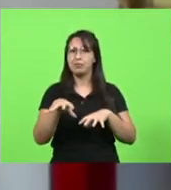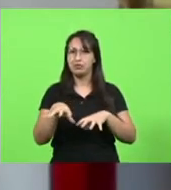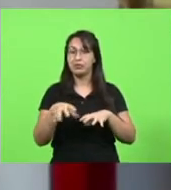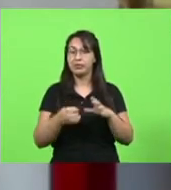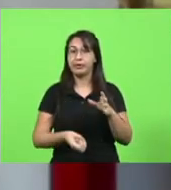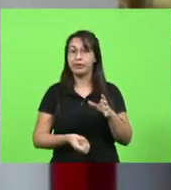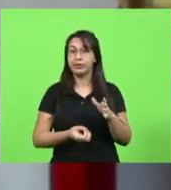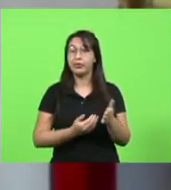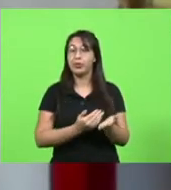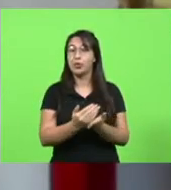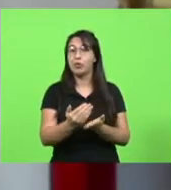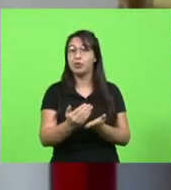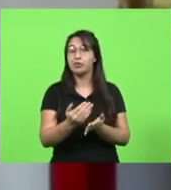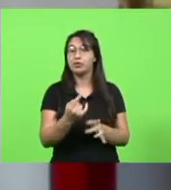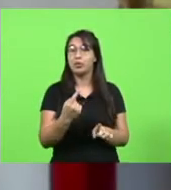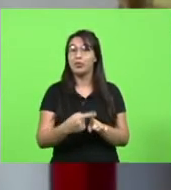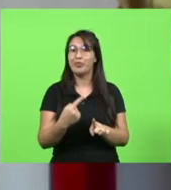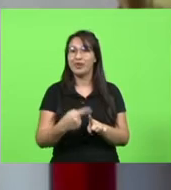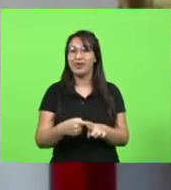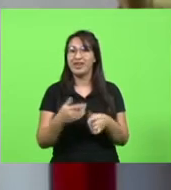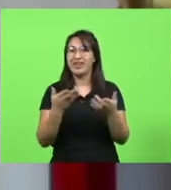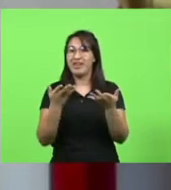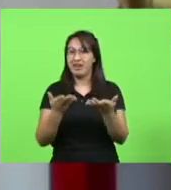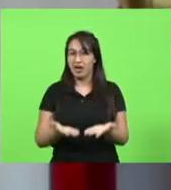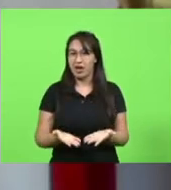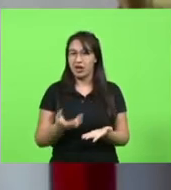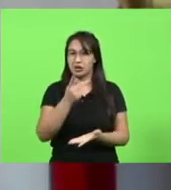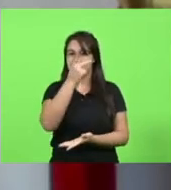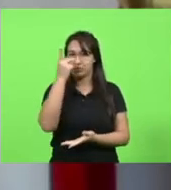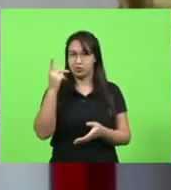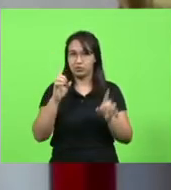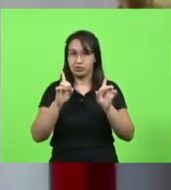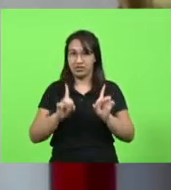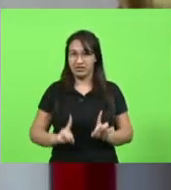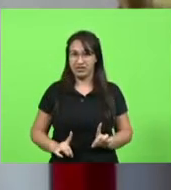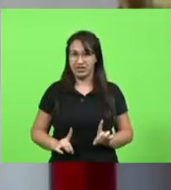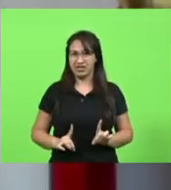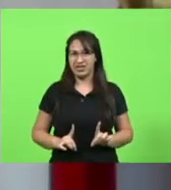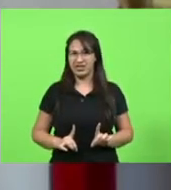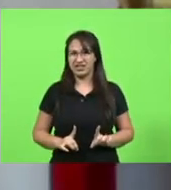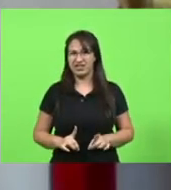justamente da insatisfação das pessoas com deficiência,